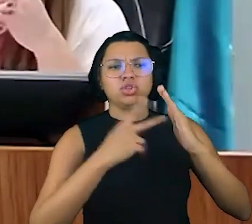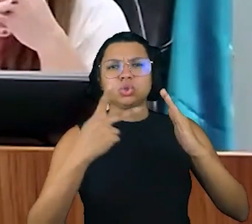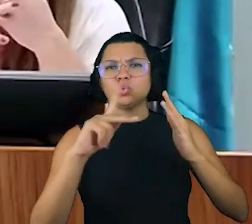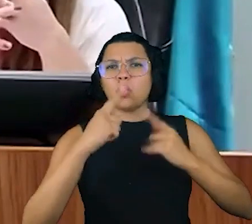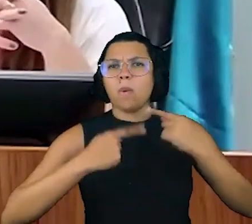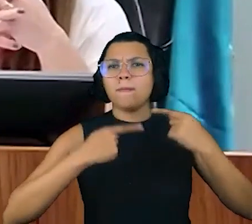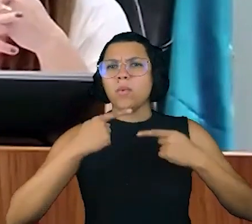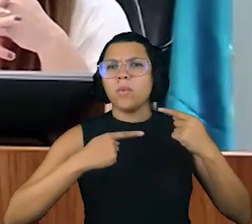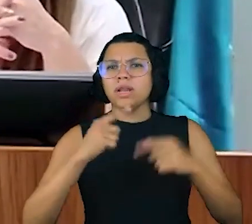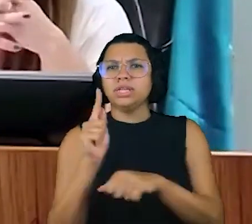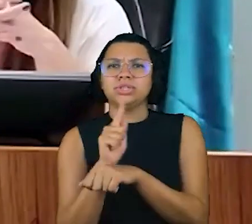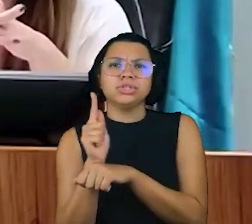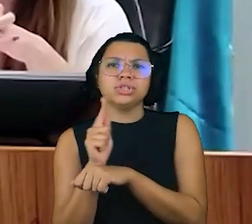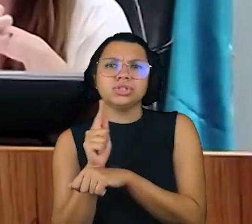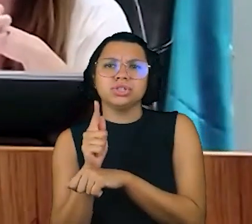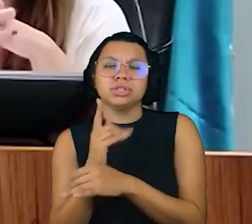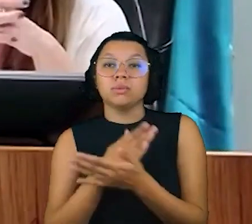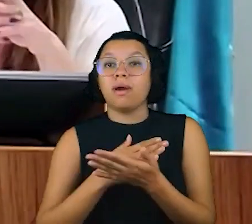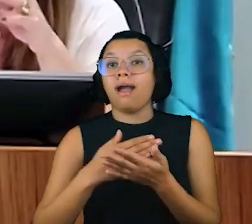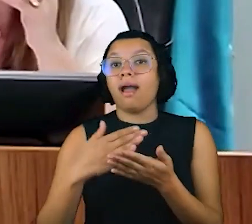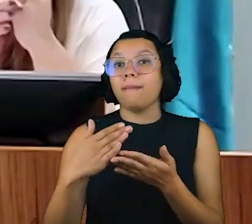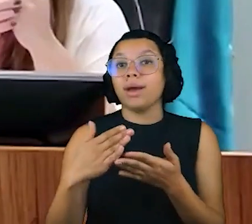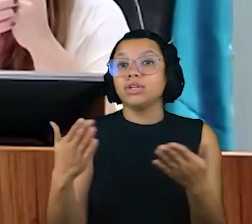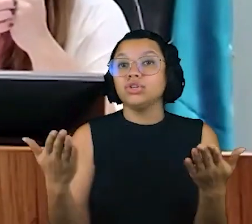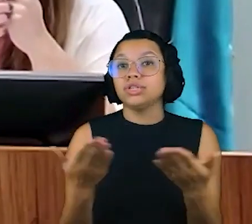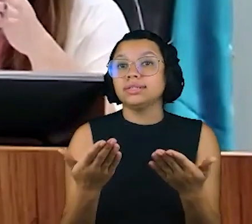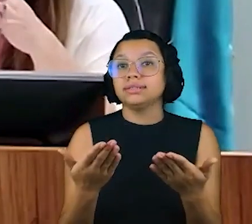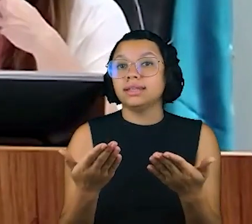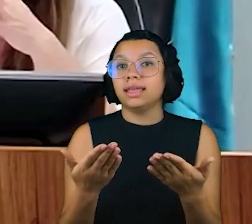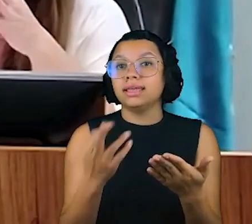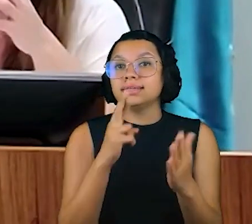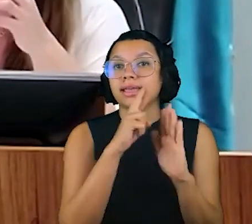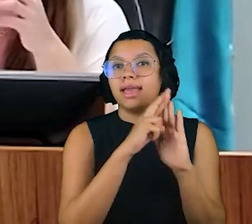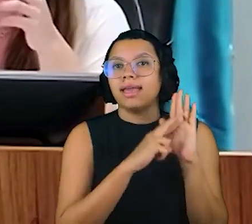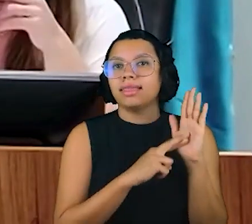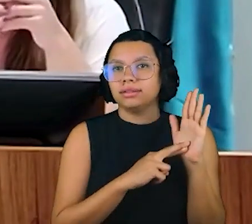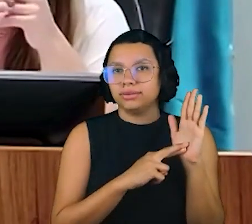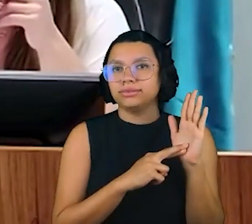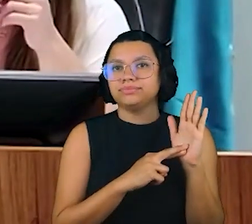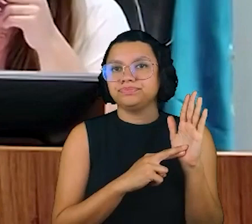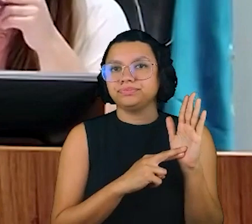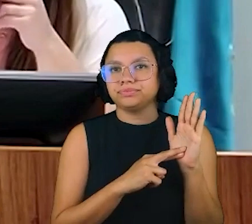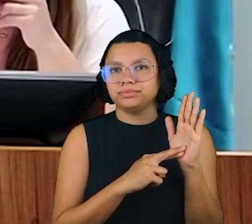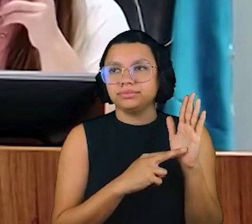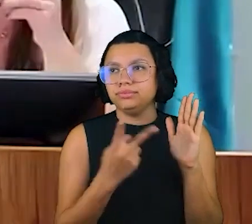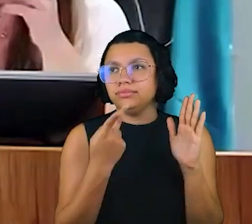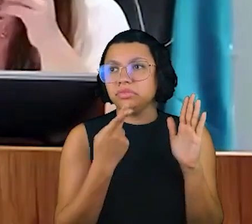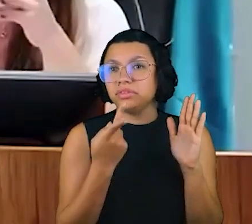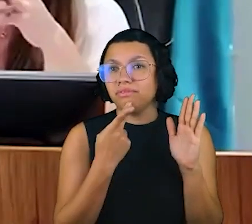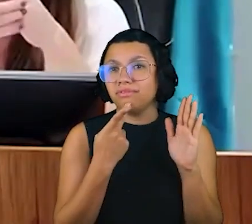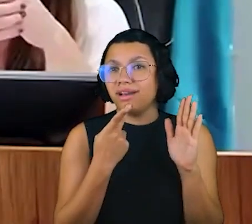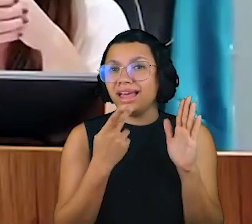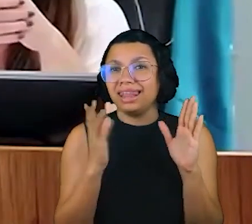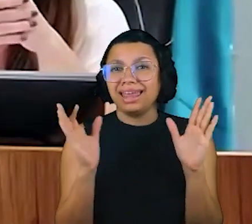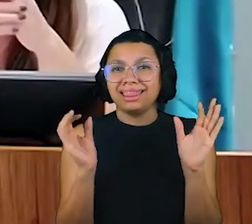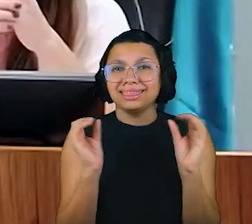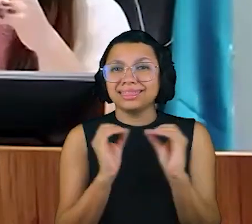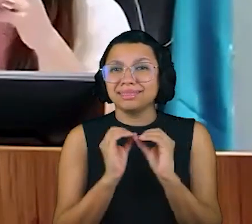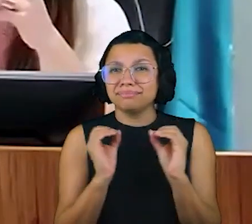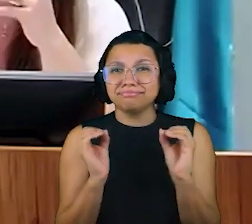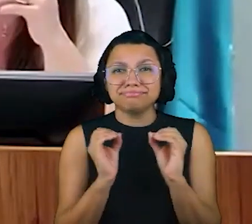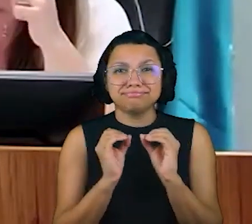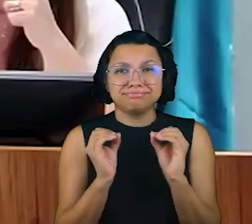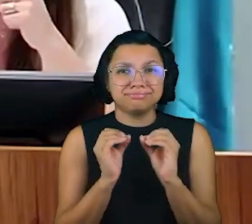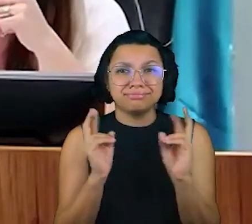delimitam as suas políticas de gestão a partir desse relatório, que não me